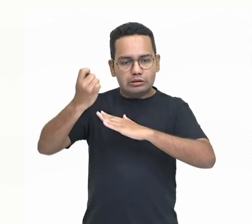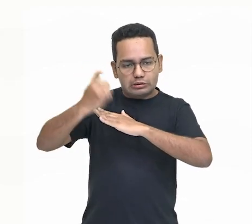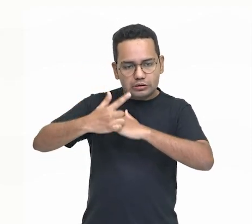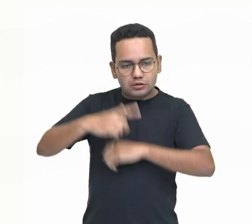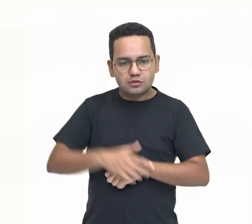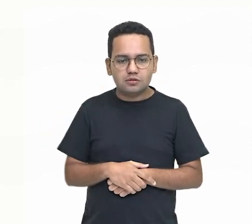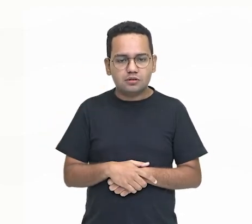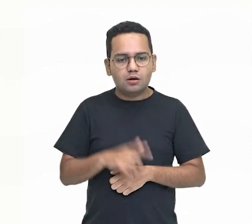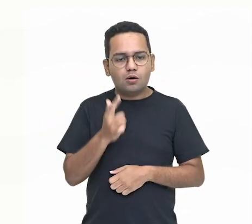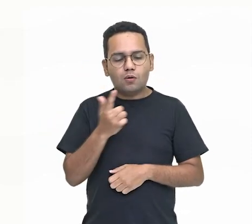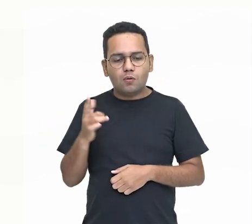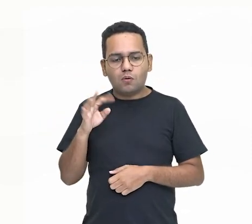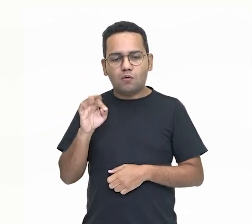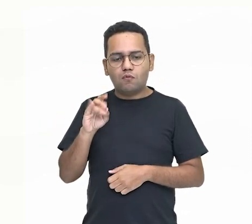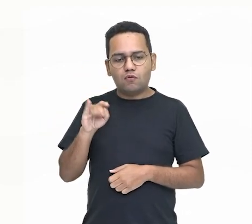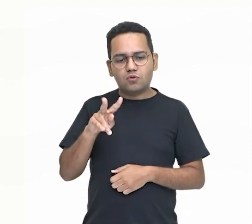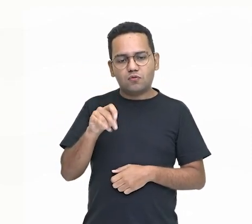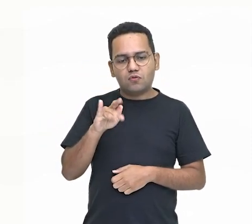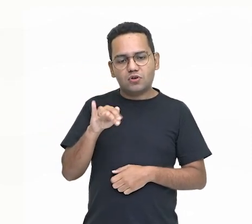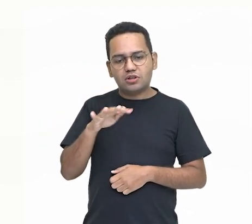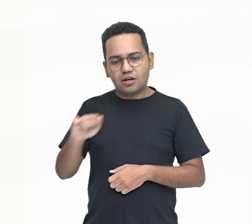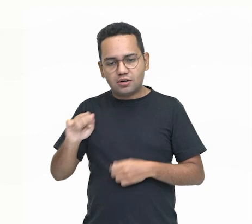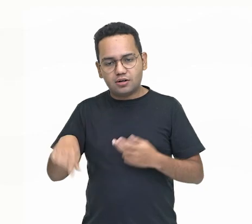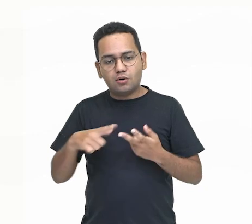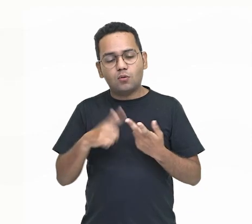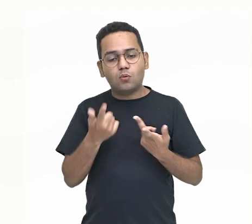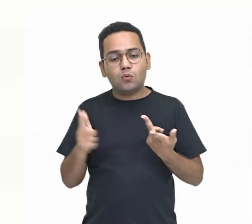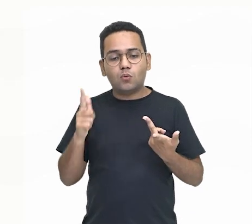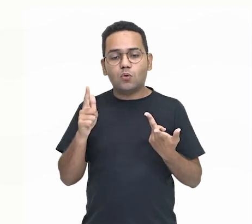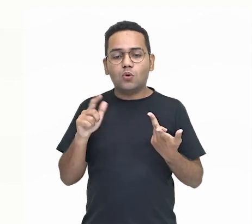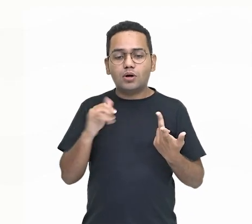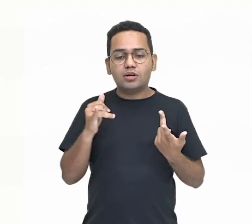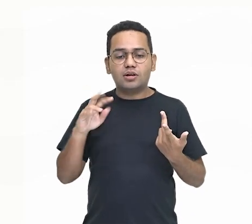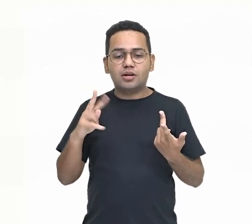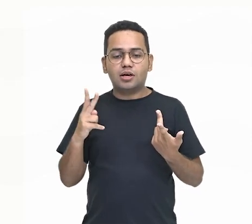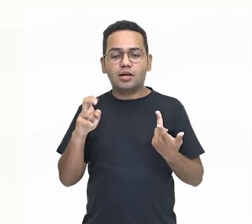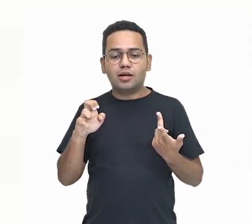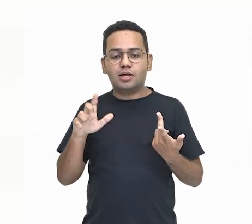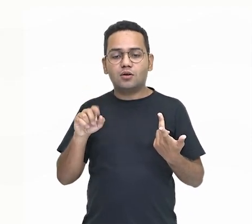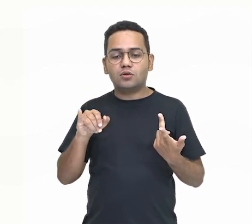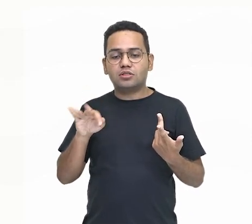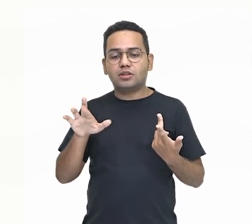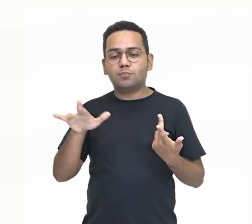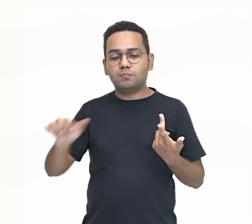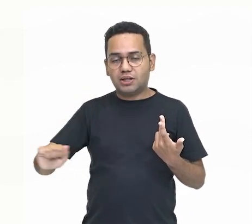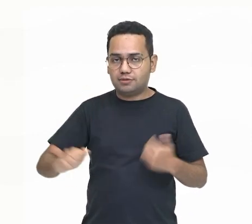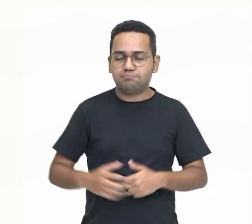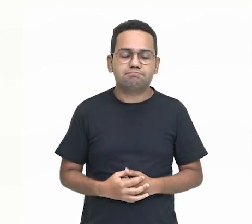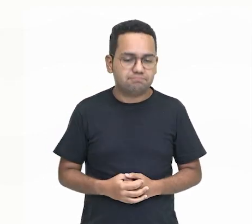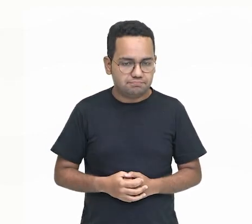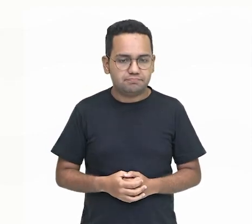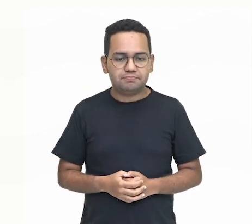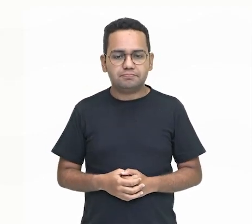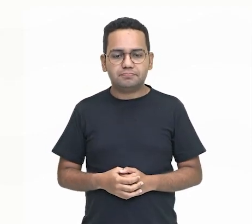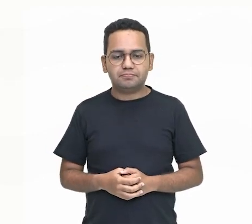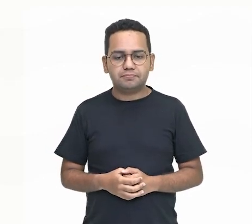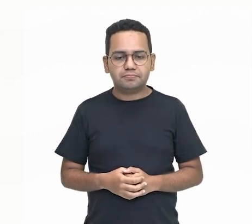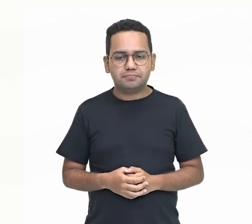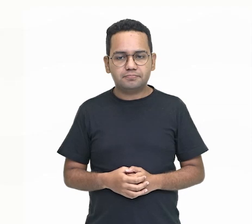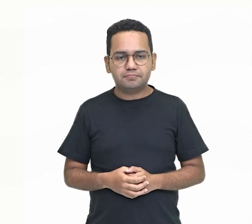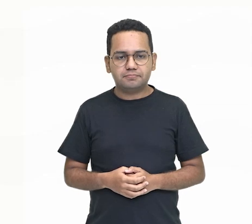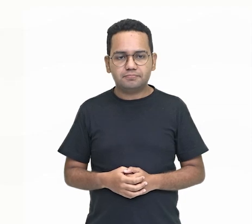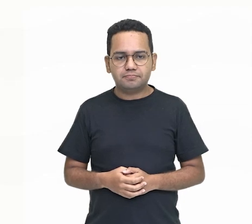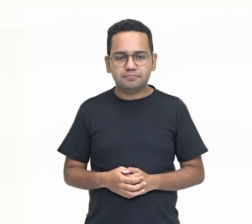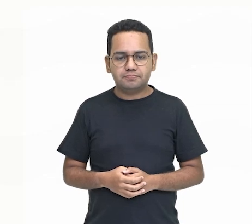a fotovoltaica e a energia heliotérmica, energia envolvida aí do